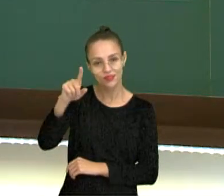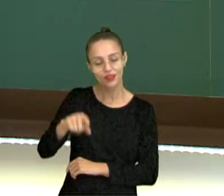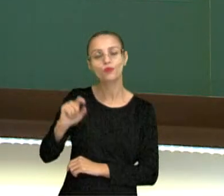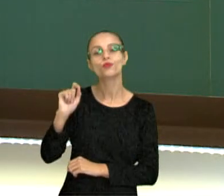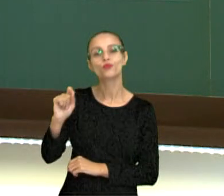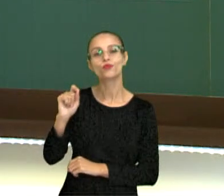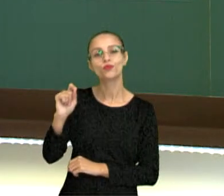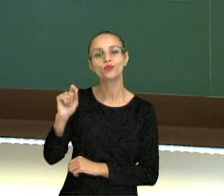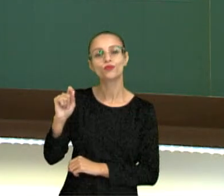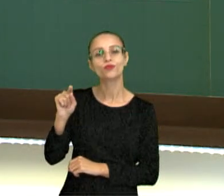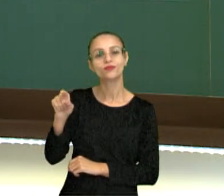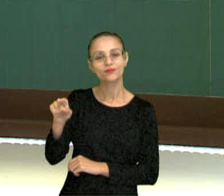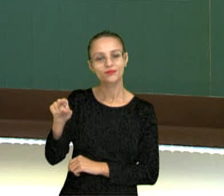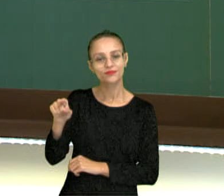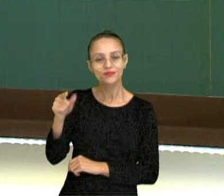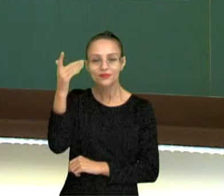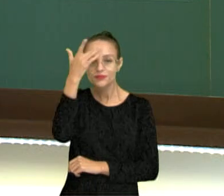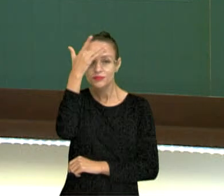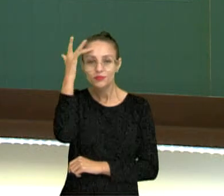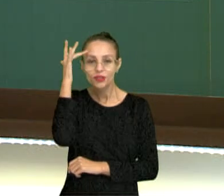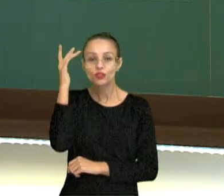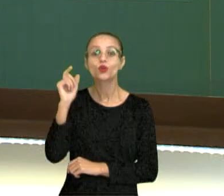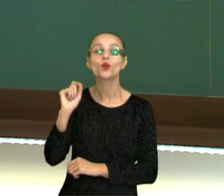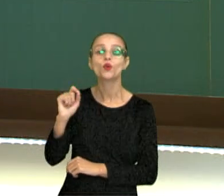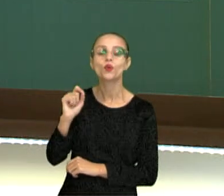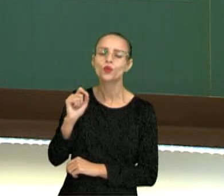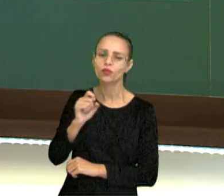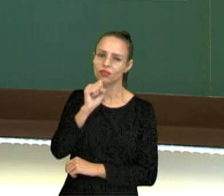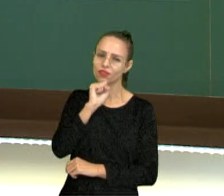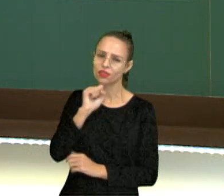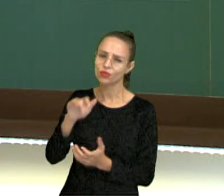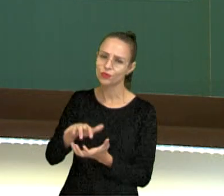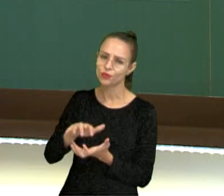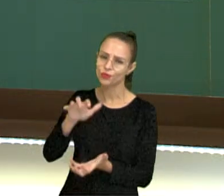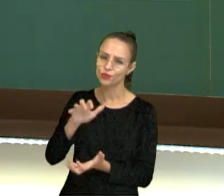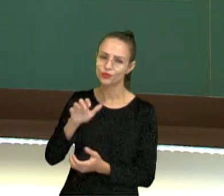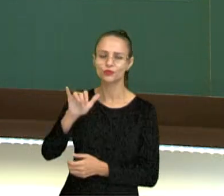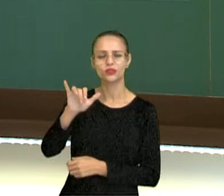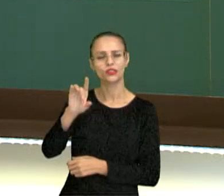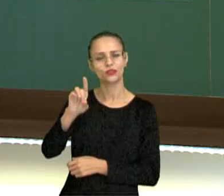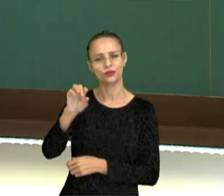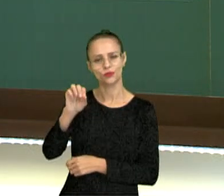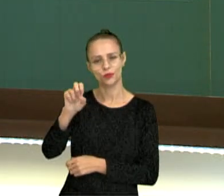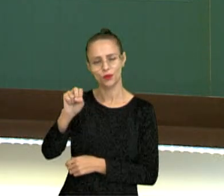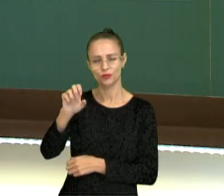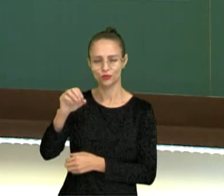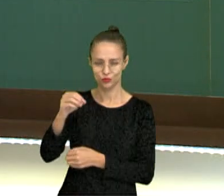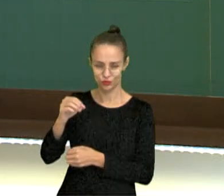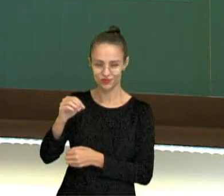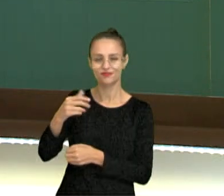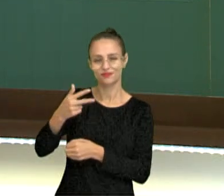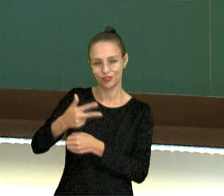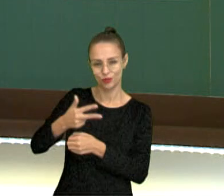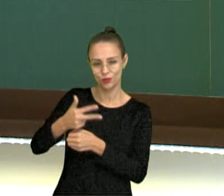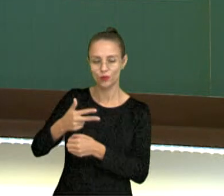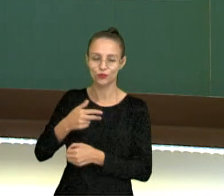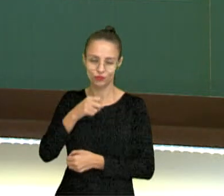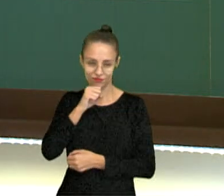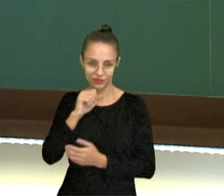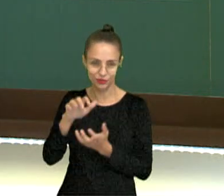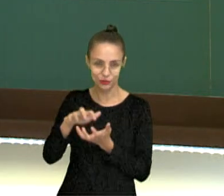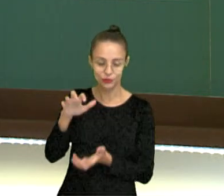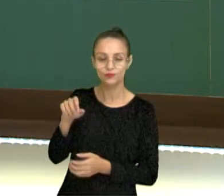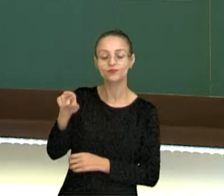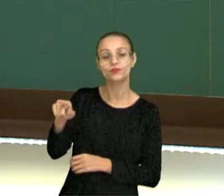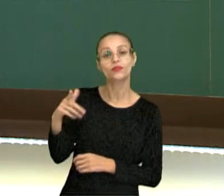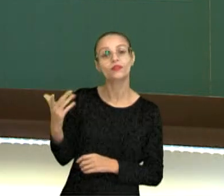aonde? Aquelas pessoas que nós chamamos de idosos. Percebam, como que nós